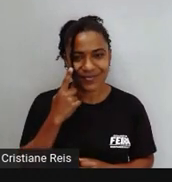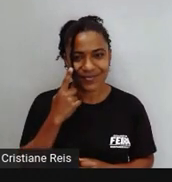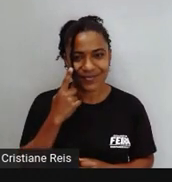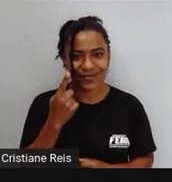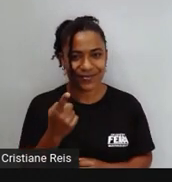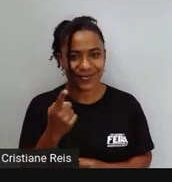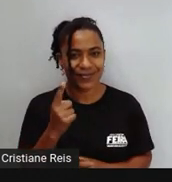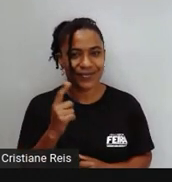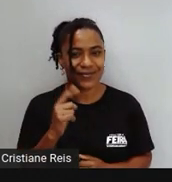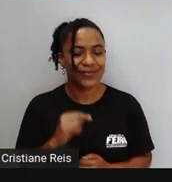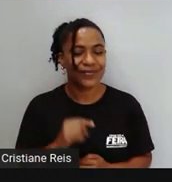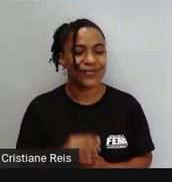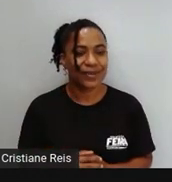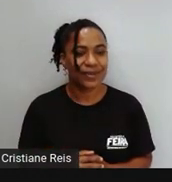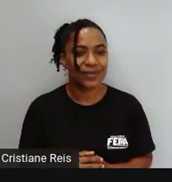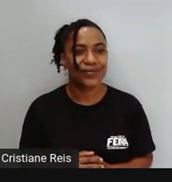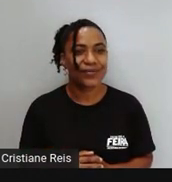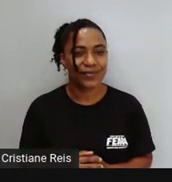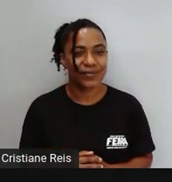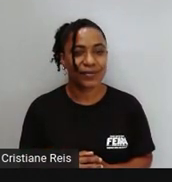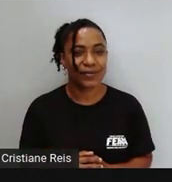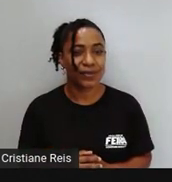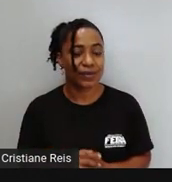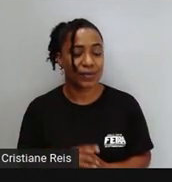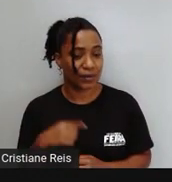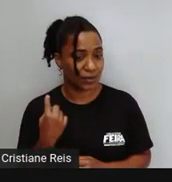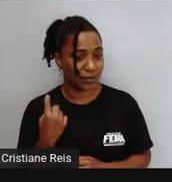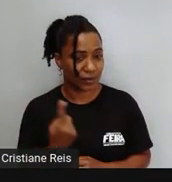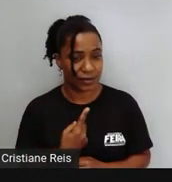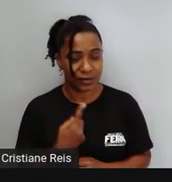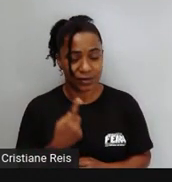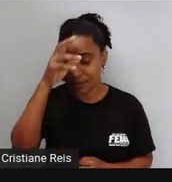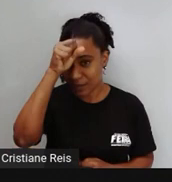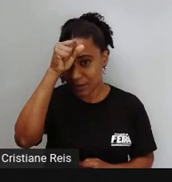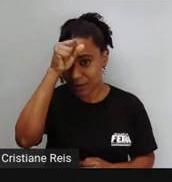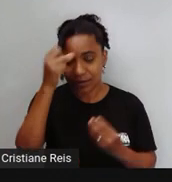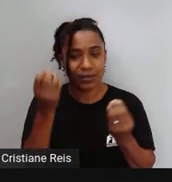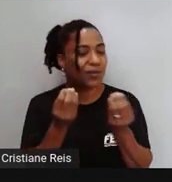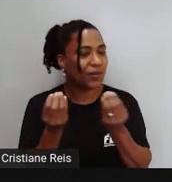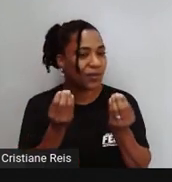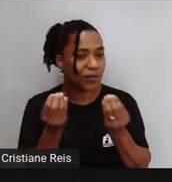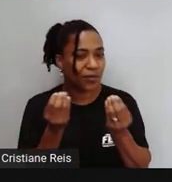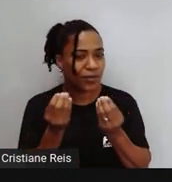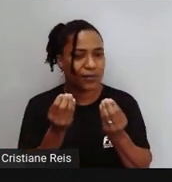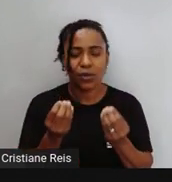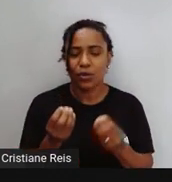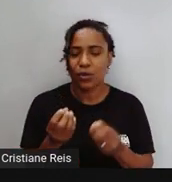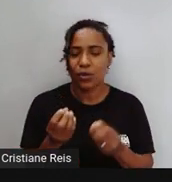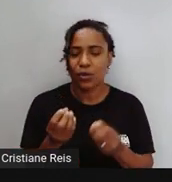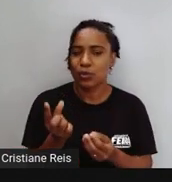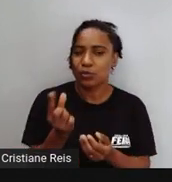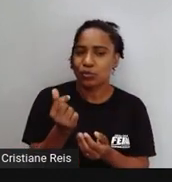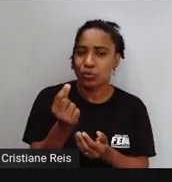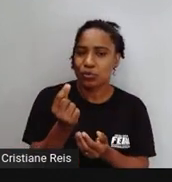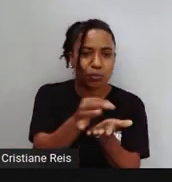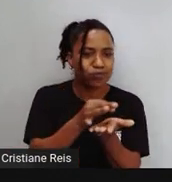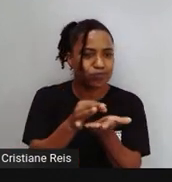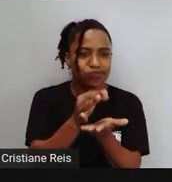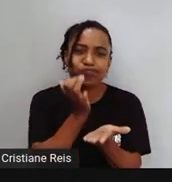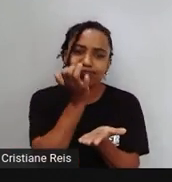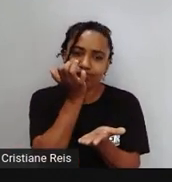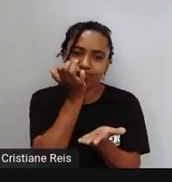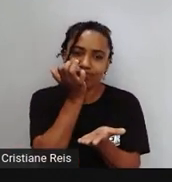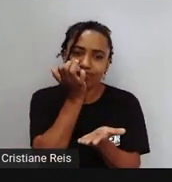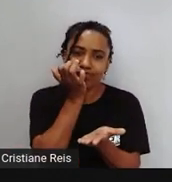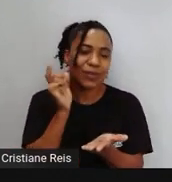para vocês agora, para nós conhecermos um pouco a respeito da moeda americana, né? O dólar.